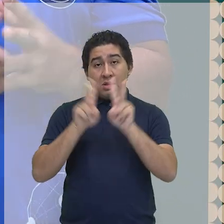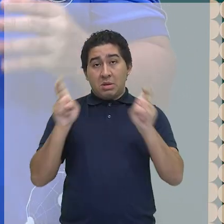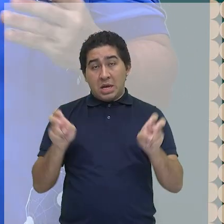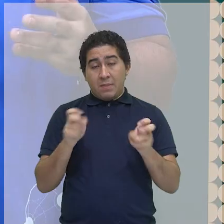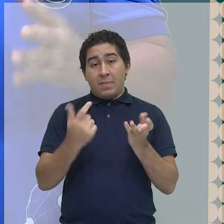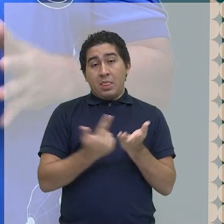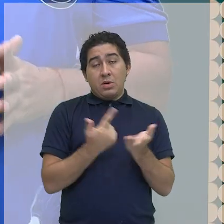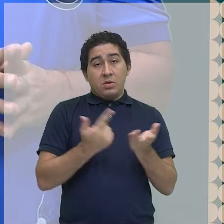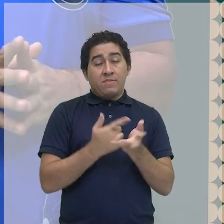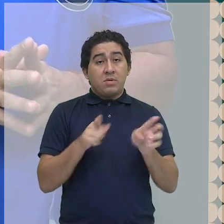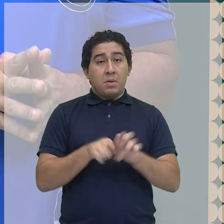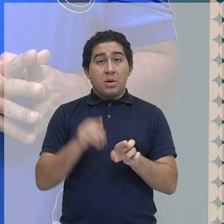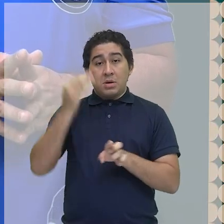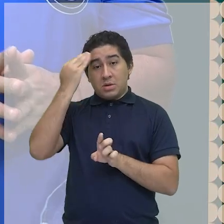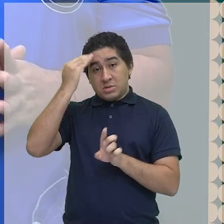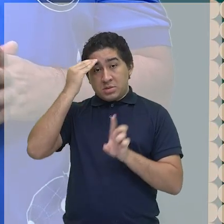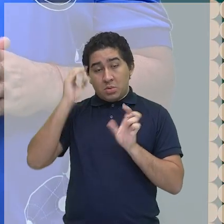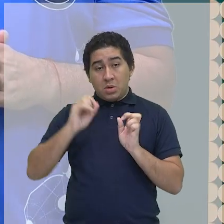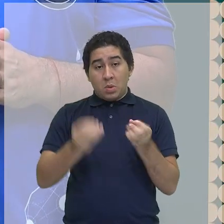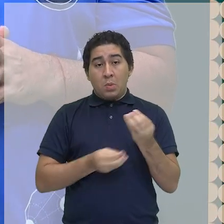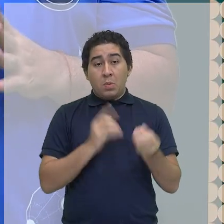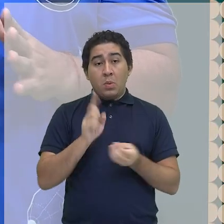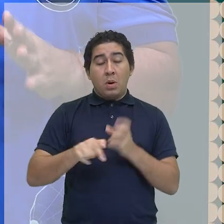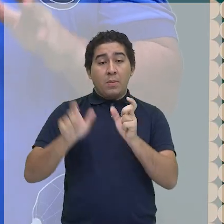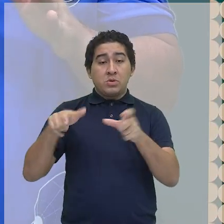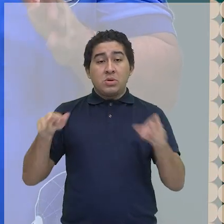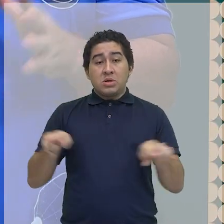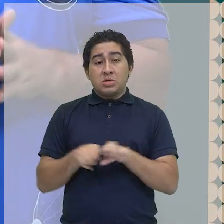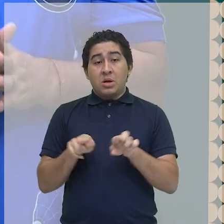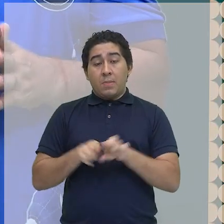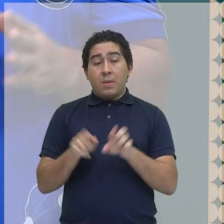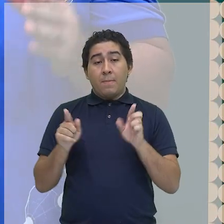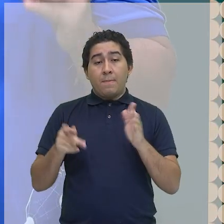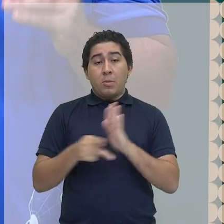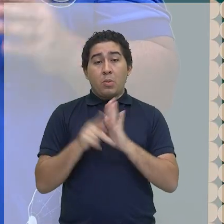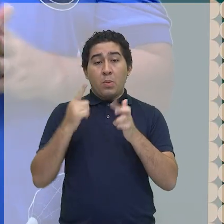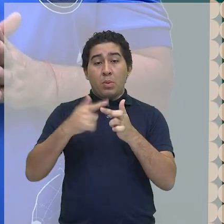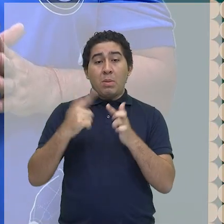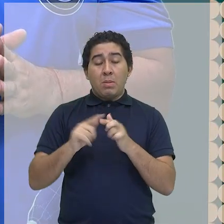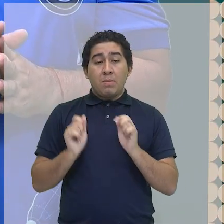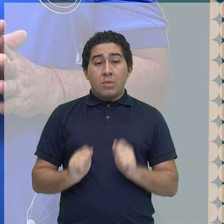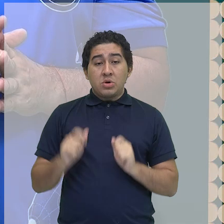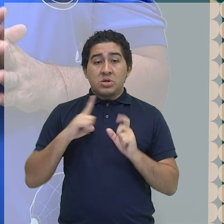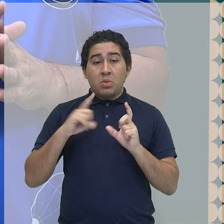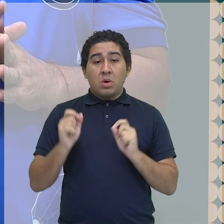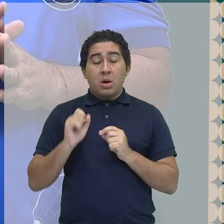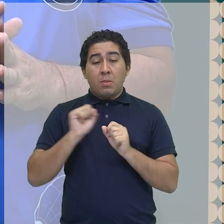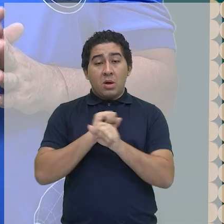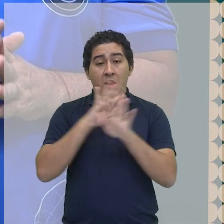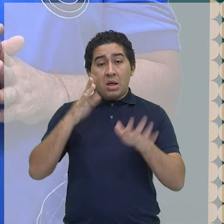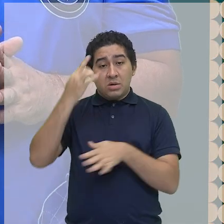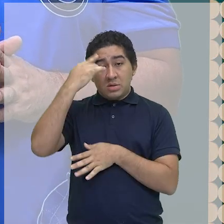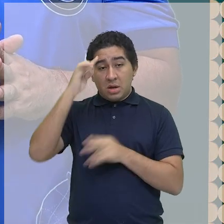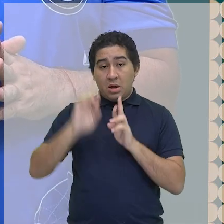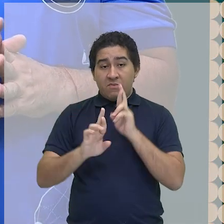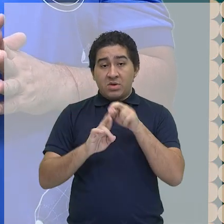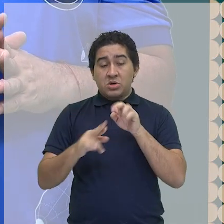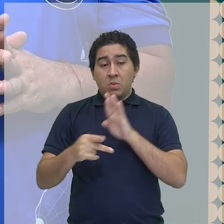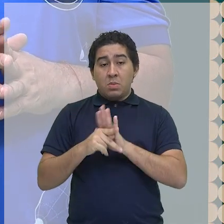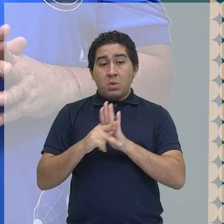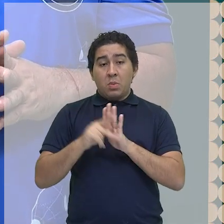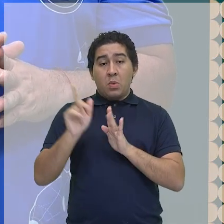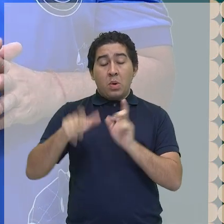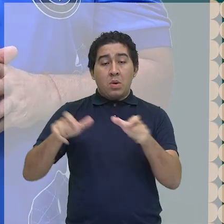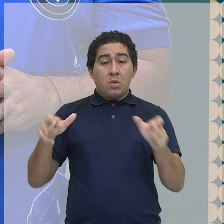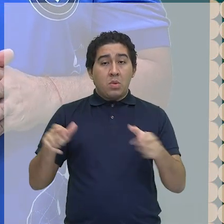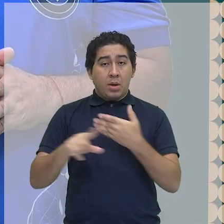romances, entender a construção dos personagens e seus conflitos pode oferecer insights sobre as questões tratadas